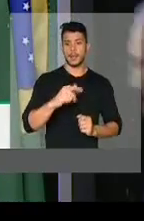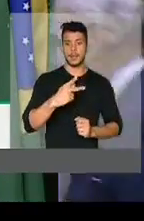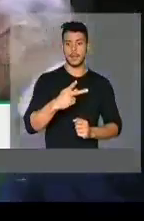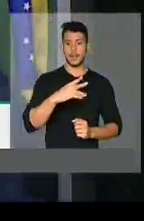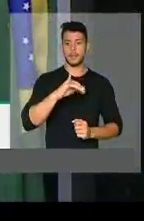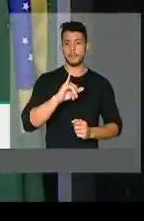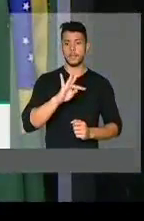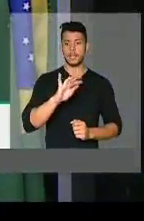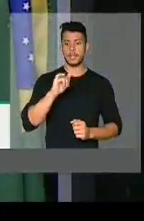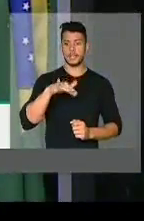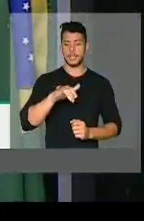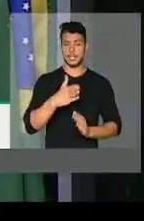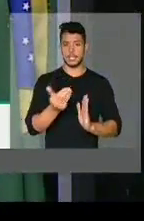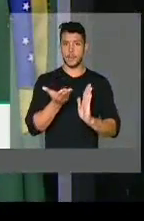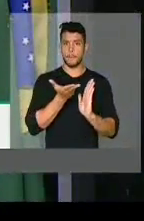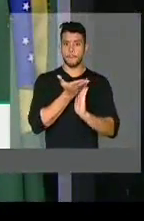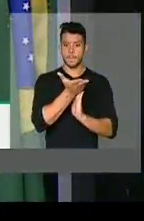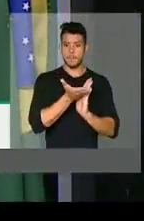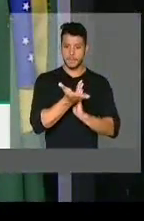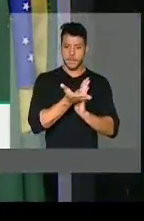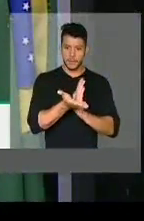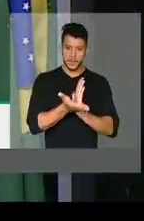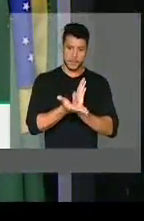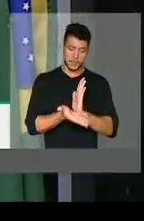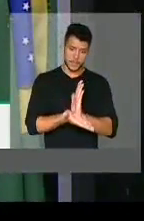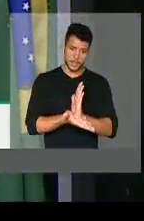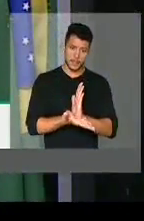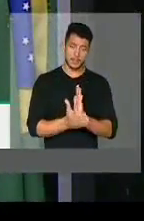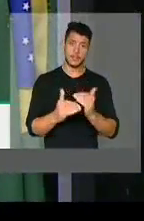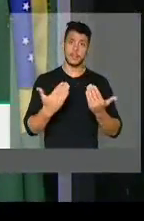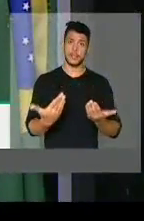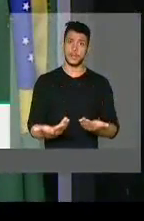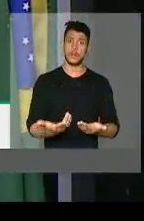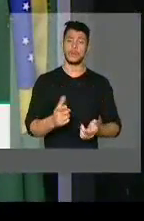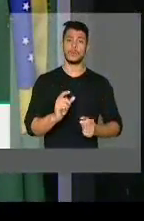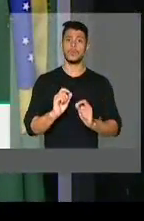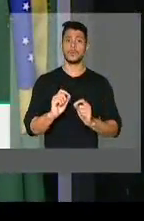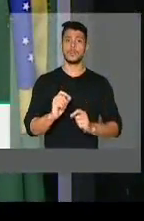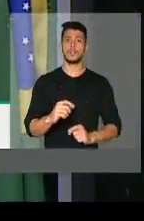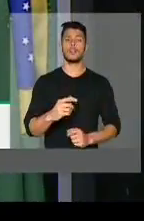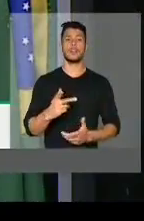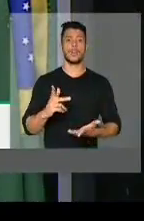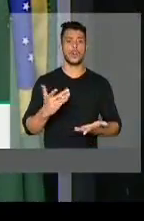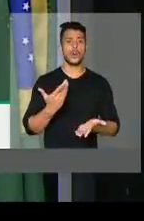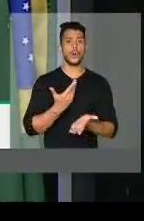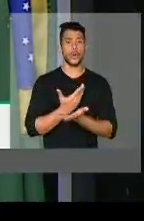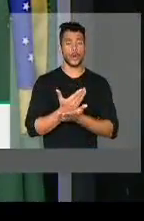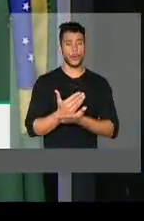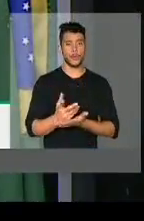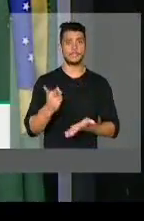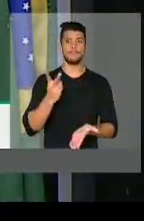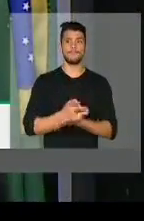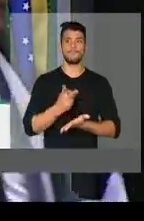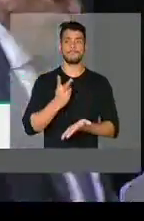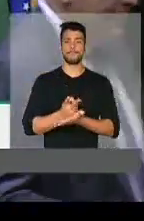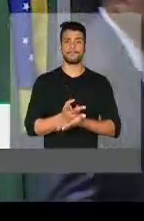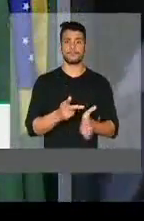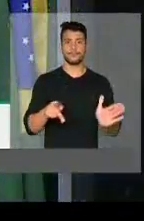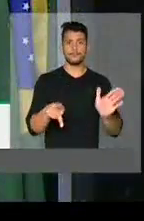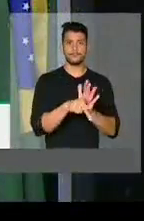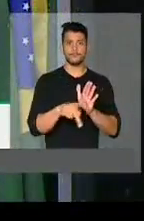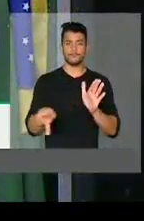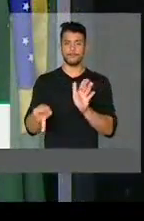títulos de cargos públicos como prebendas, este patrimonialismo persiste.